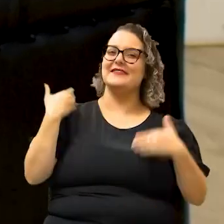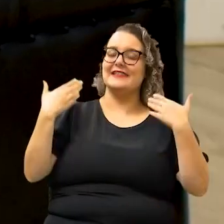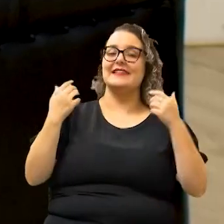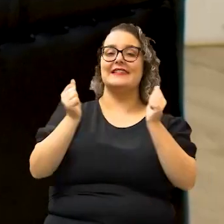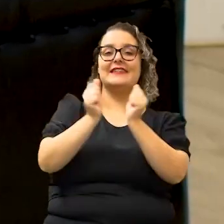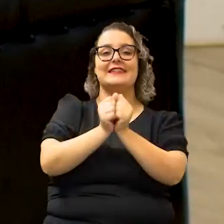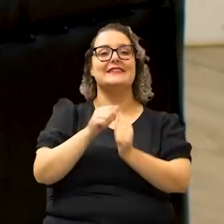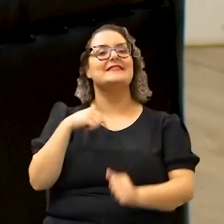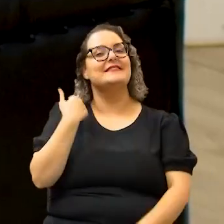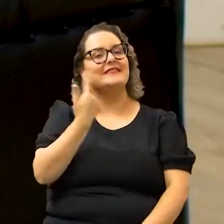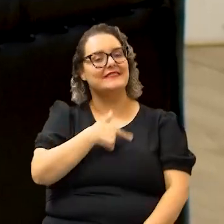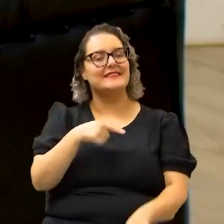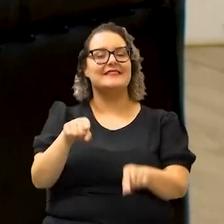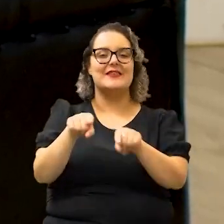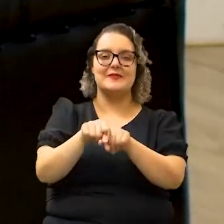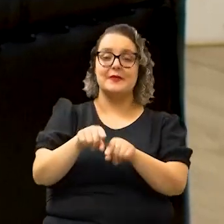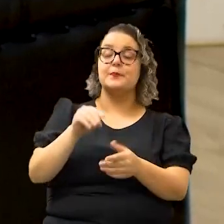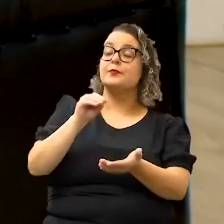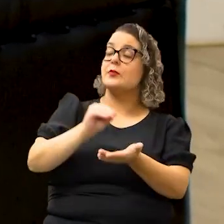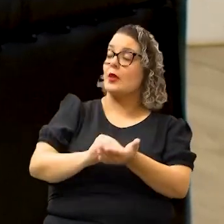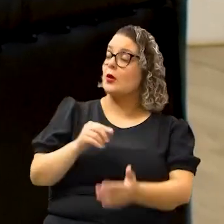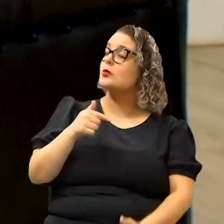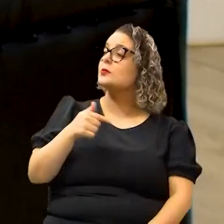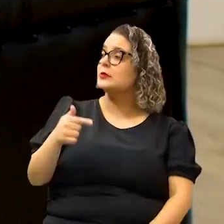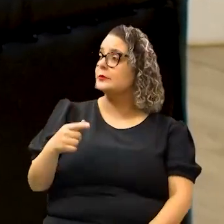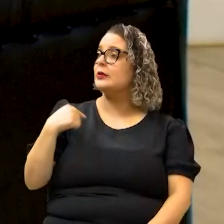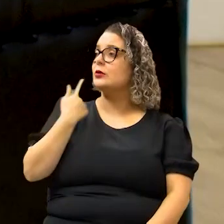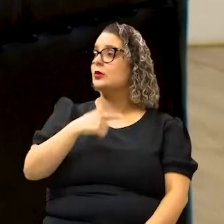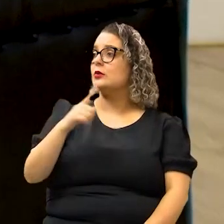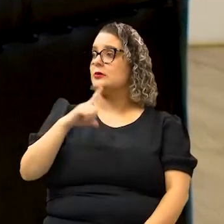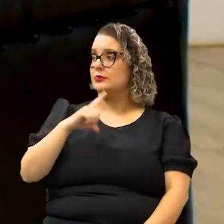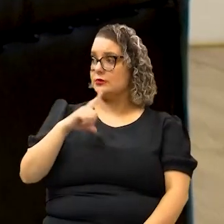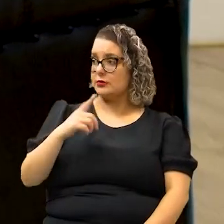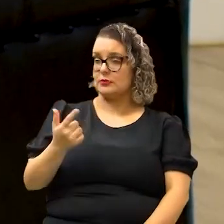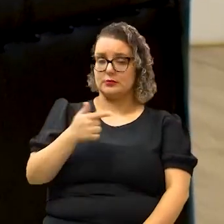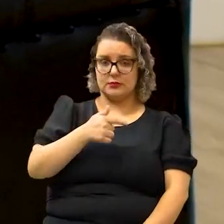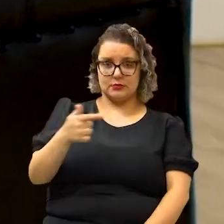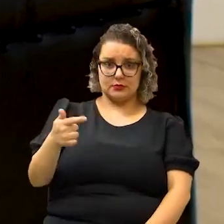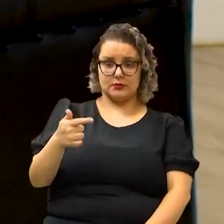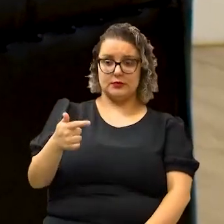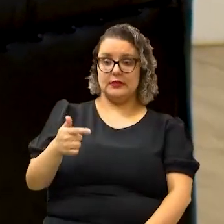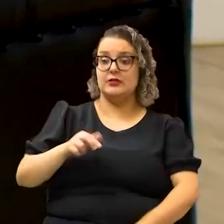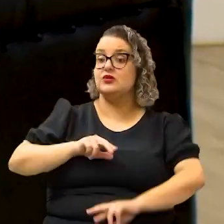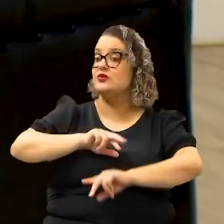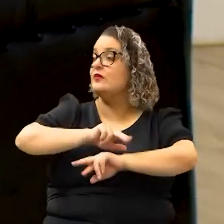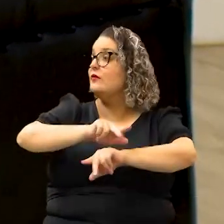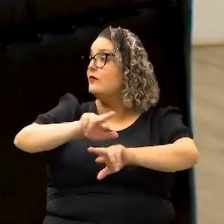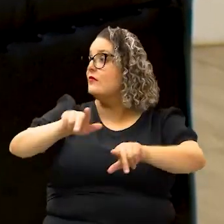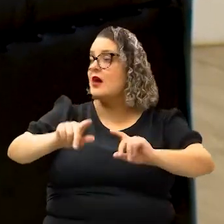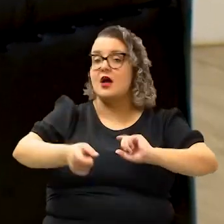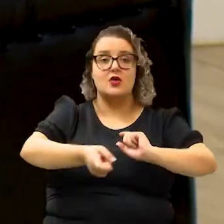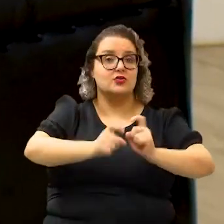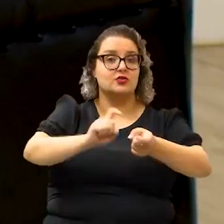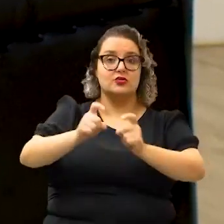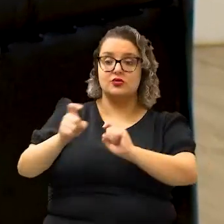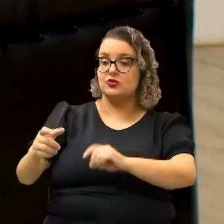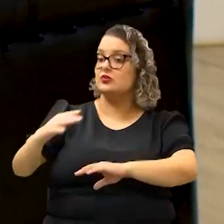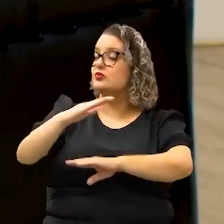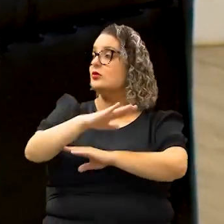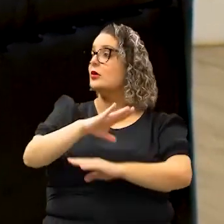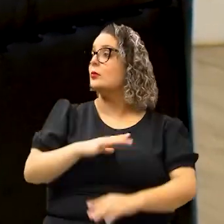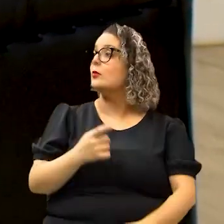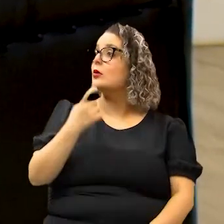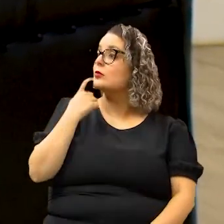nossa também. Rossini, na última semana a gente teve aqui, inclusive uma semana recheada de reuniões na